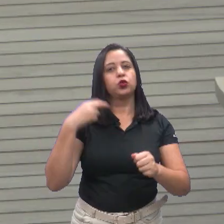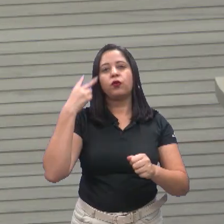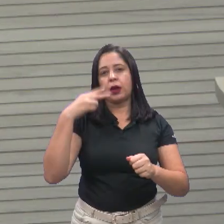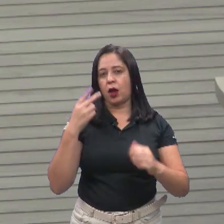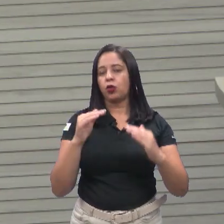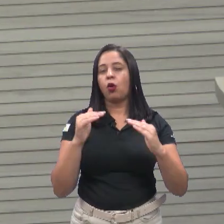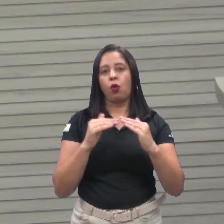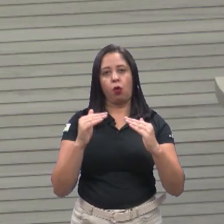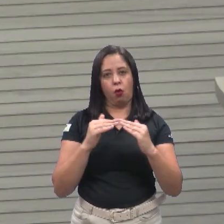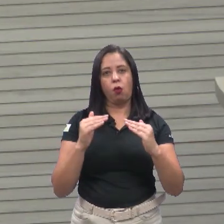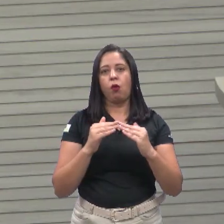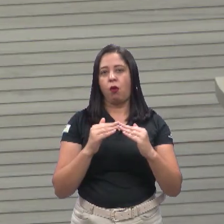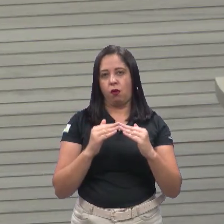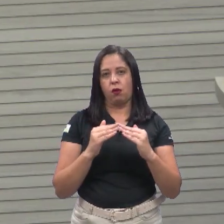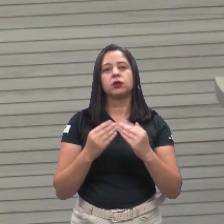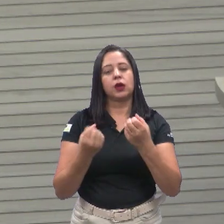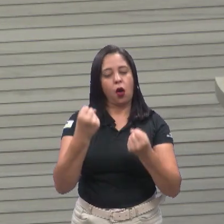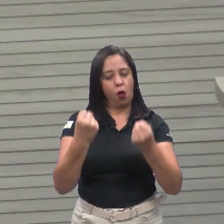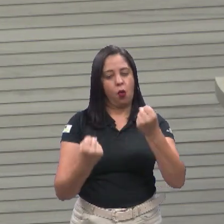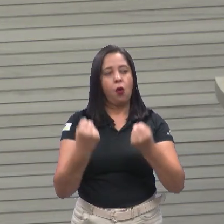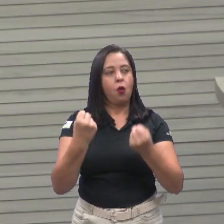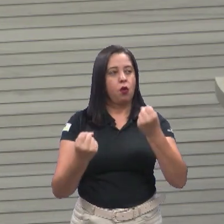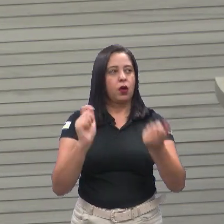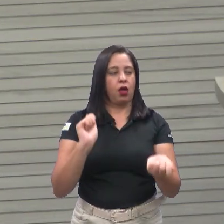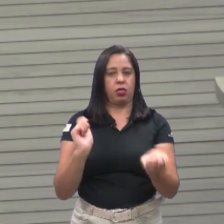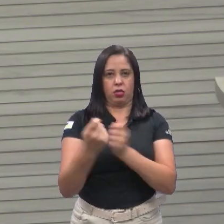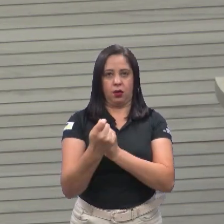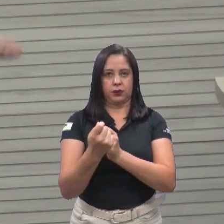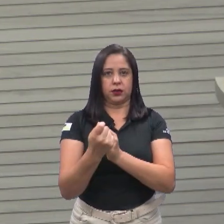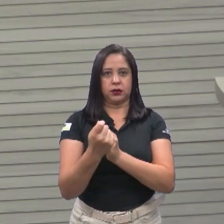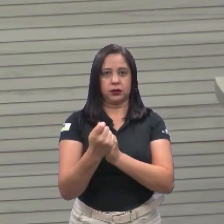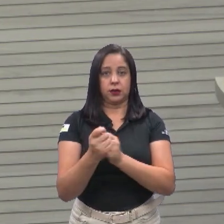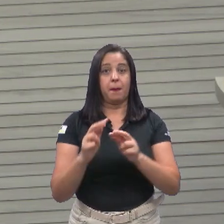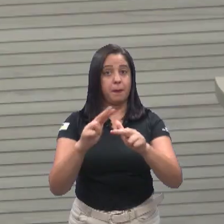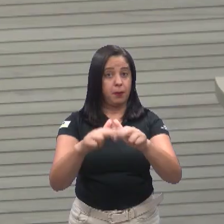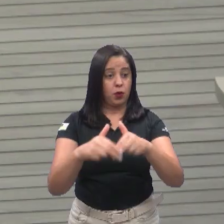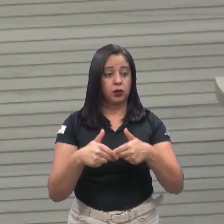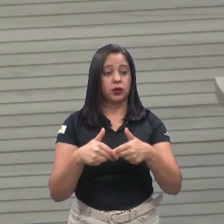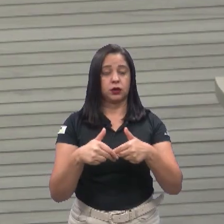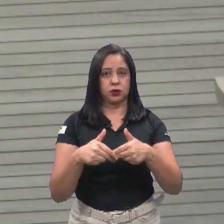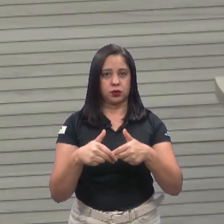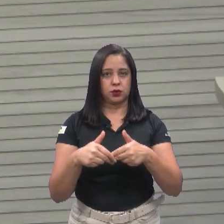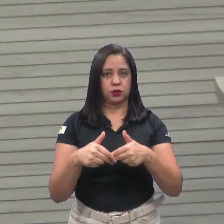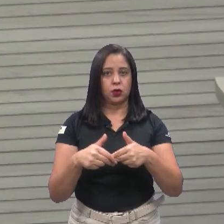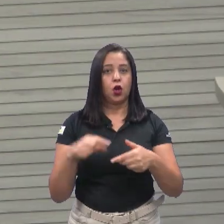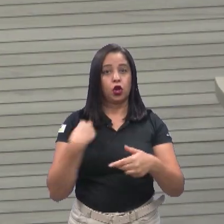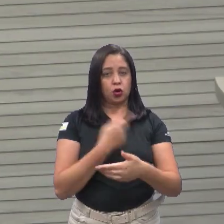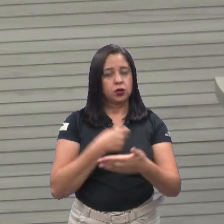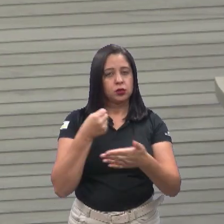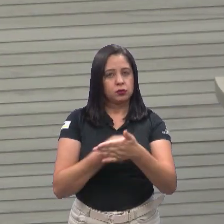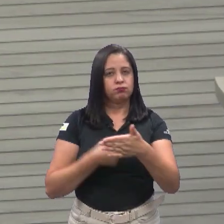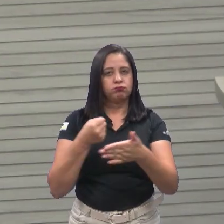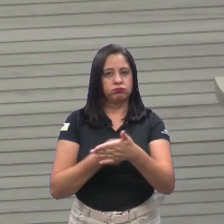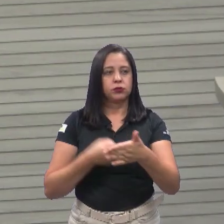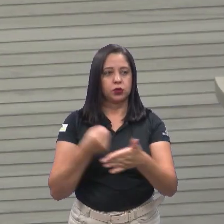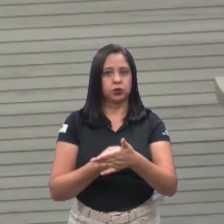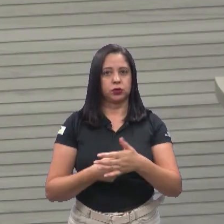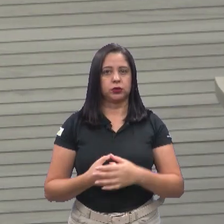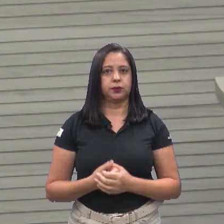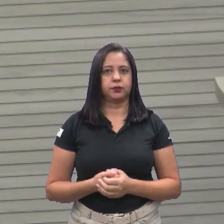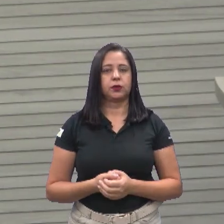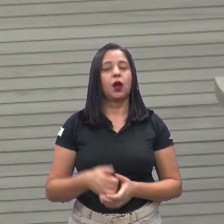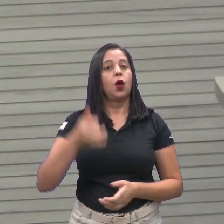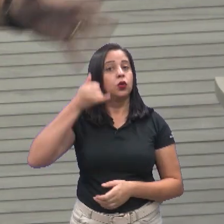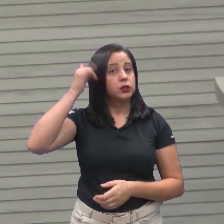com esse transporte adaptado. E por isso, nós temos batalhado também por isso. O vereador